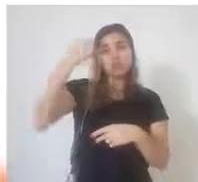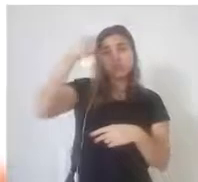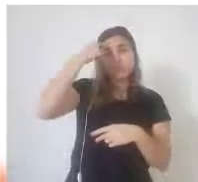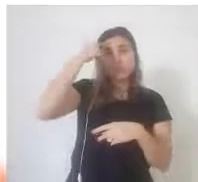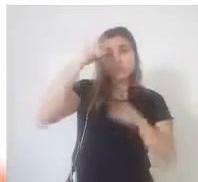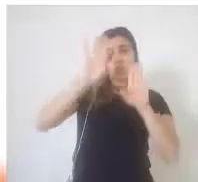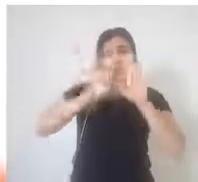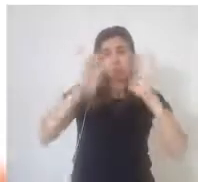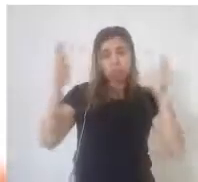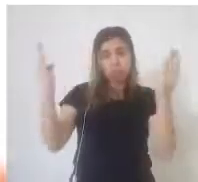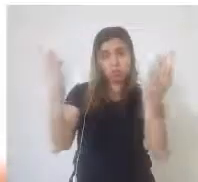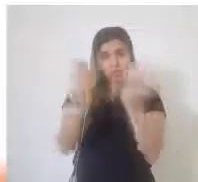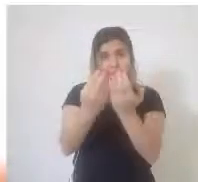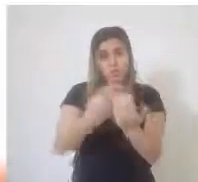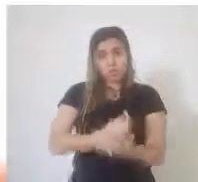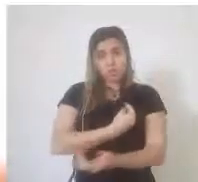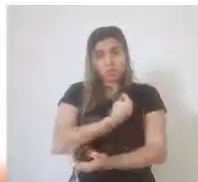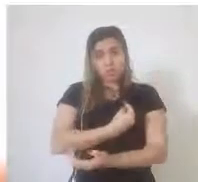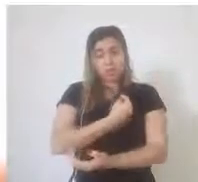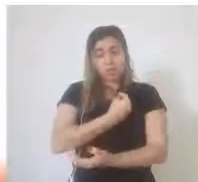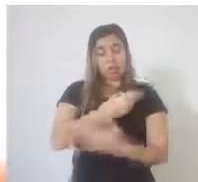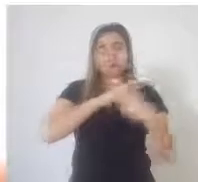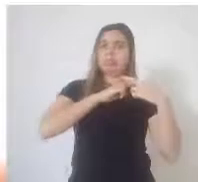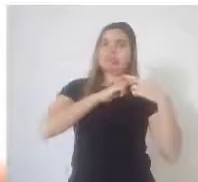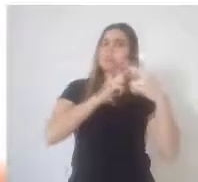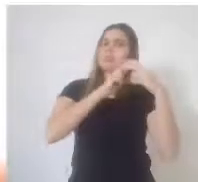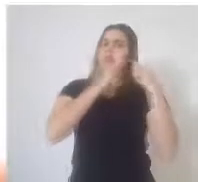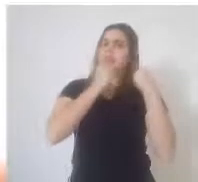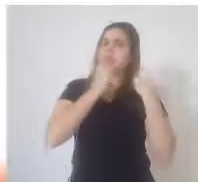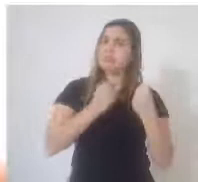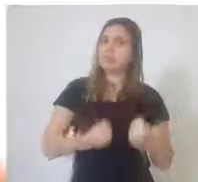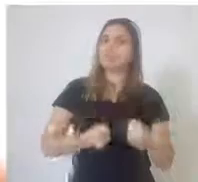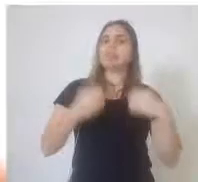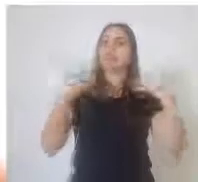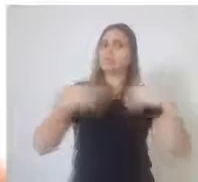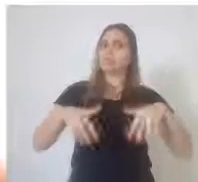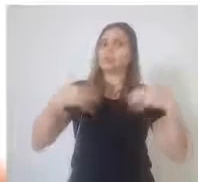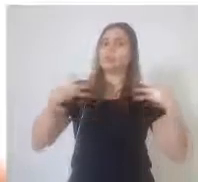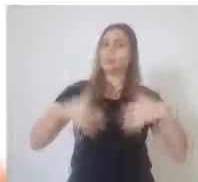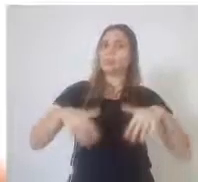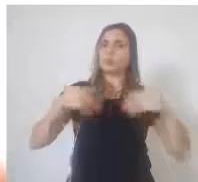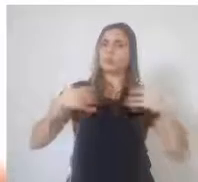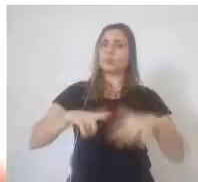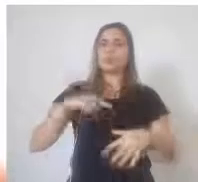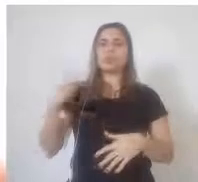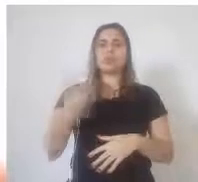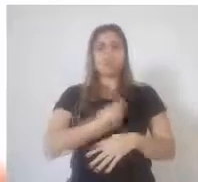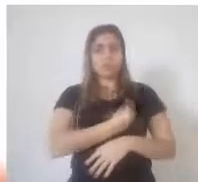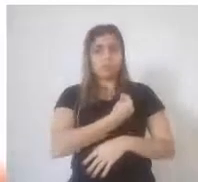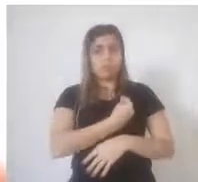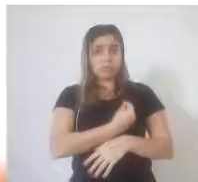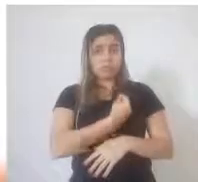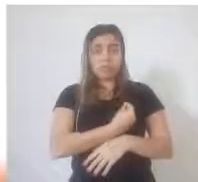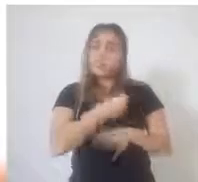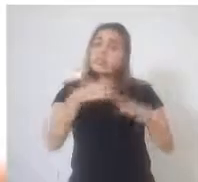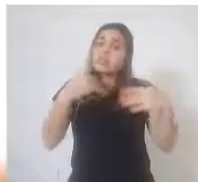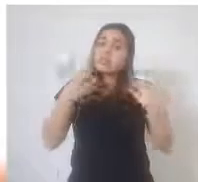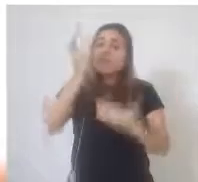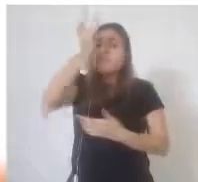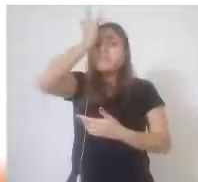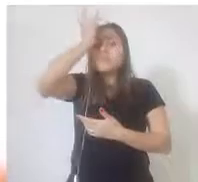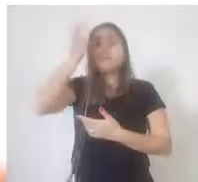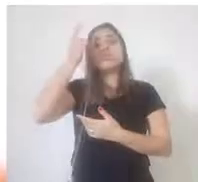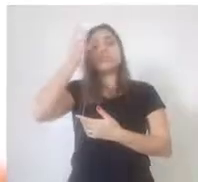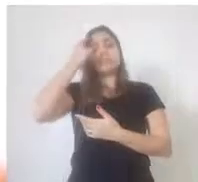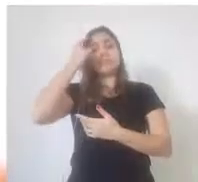gente pensar num todo, na biosfera, a responsabilidade fica muito pesada e até muito dissociada da nossa vida.